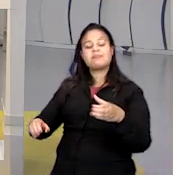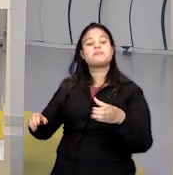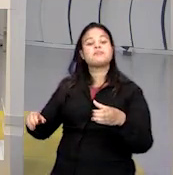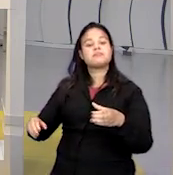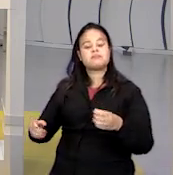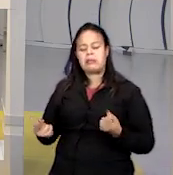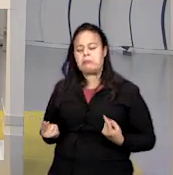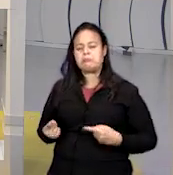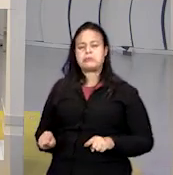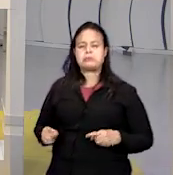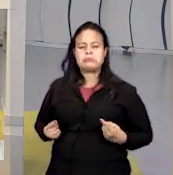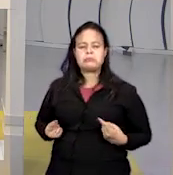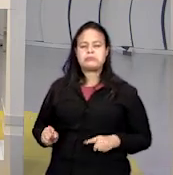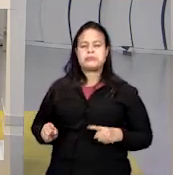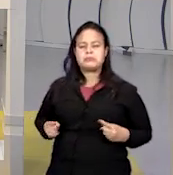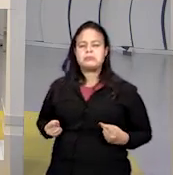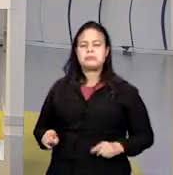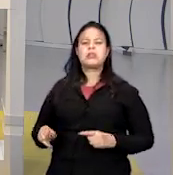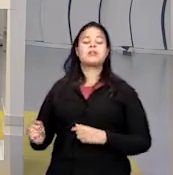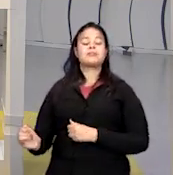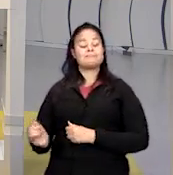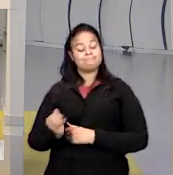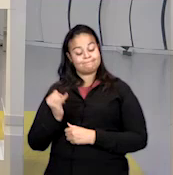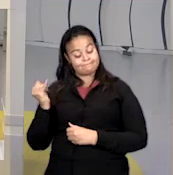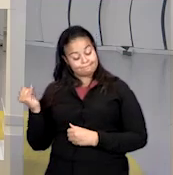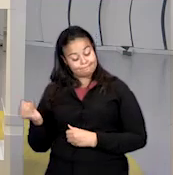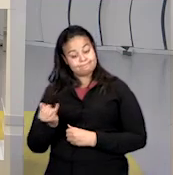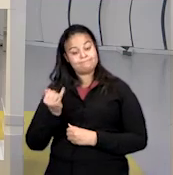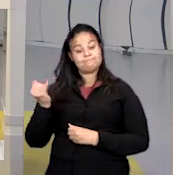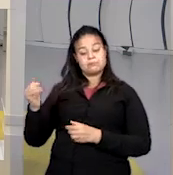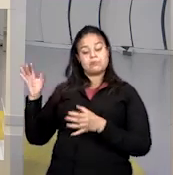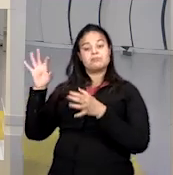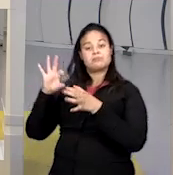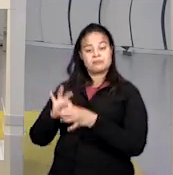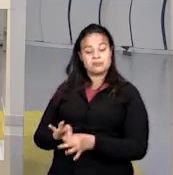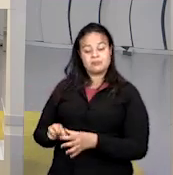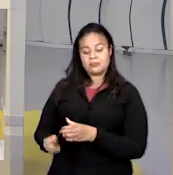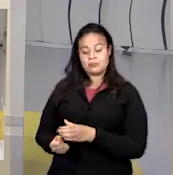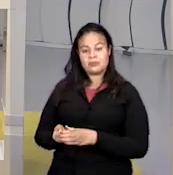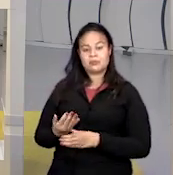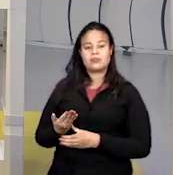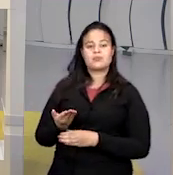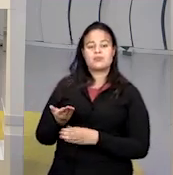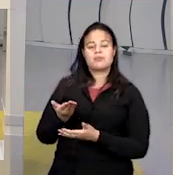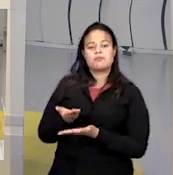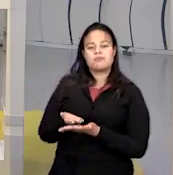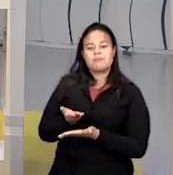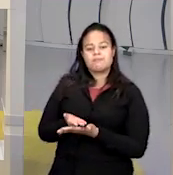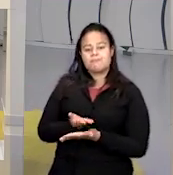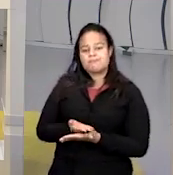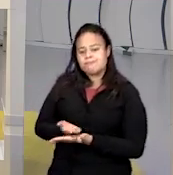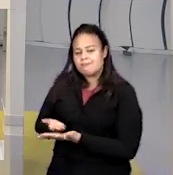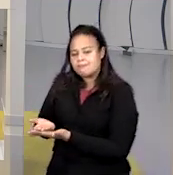causando impactos importantes ali dentro daquele ecossistema, tá?